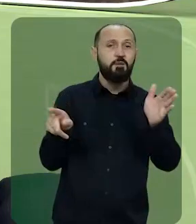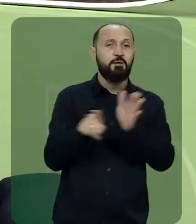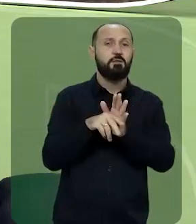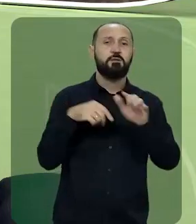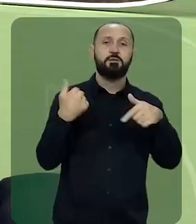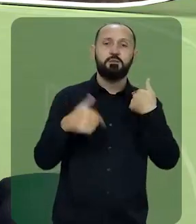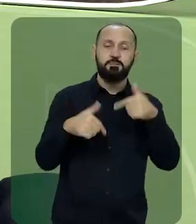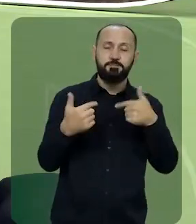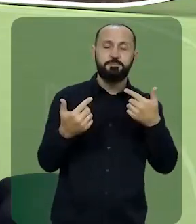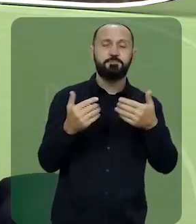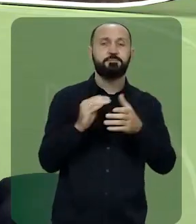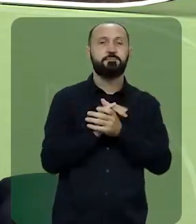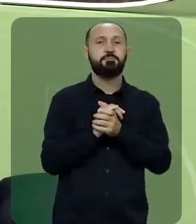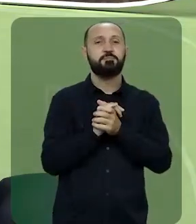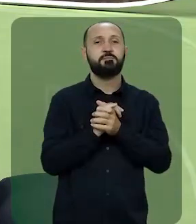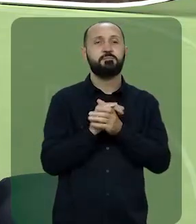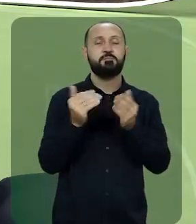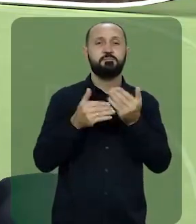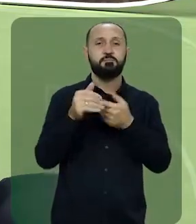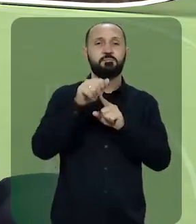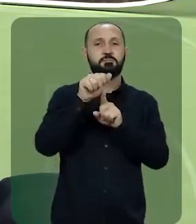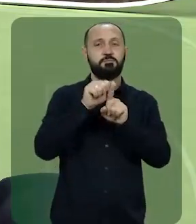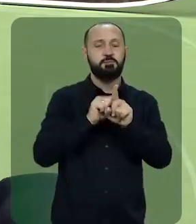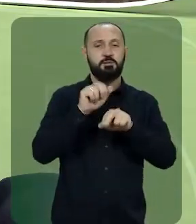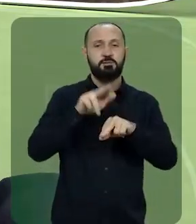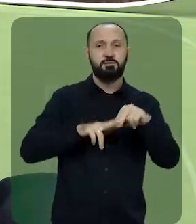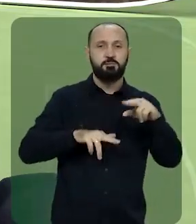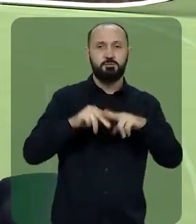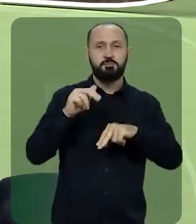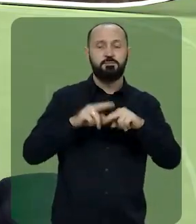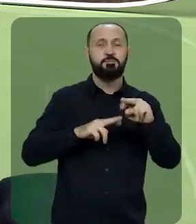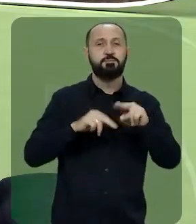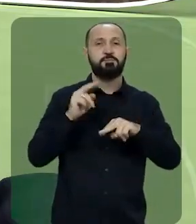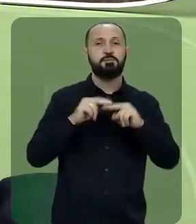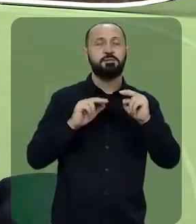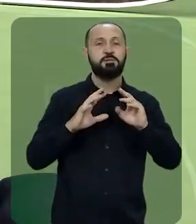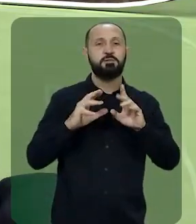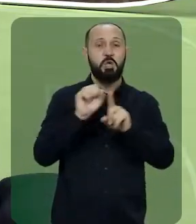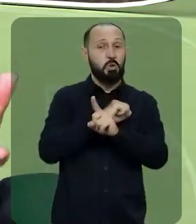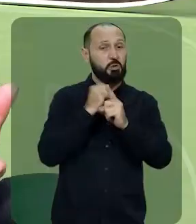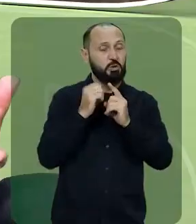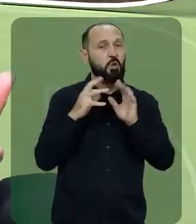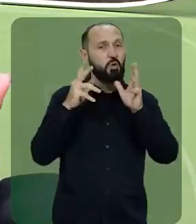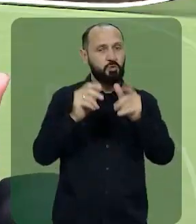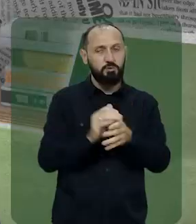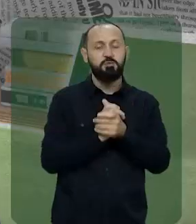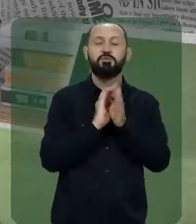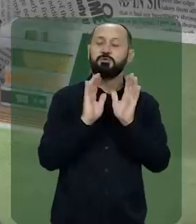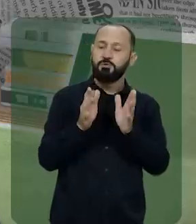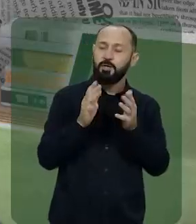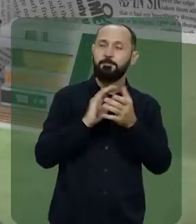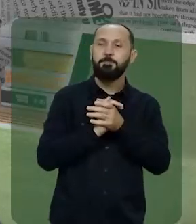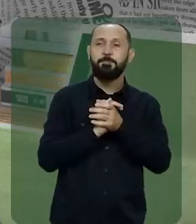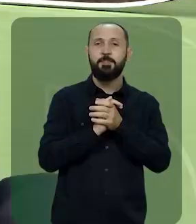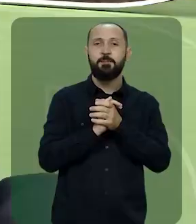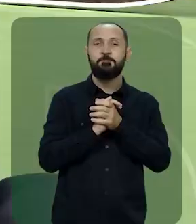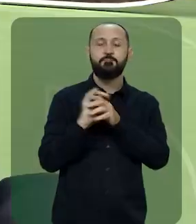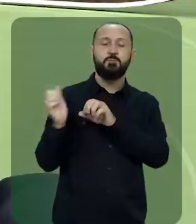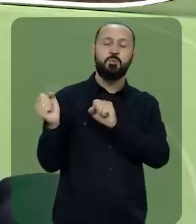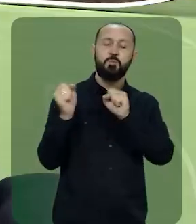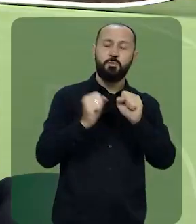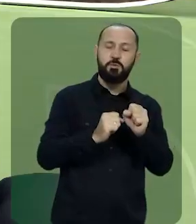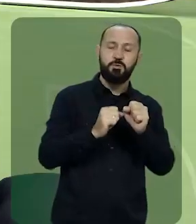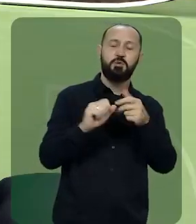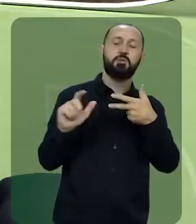tipificação. E qual a importância, Zirleide, de nós trabalharmos, enfatizarmos, né, esse trabalho, a gente pode dizer